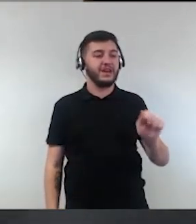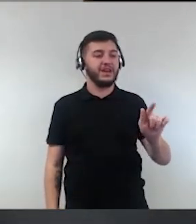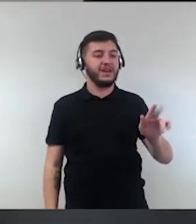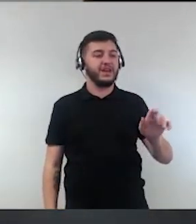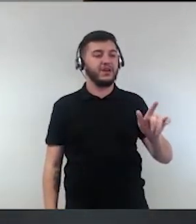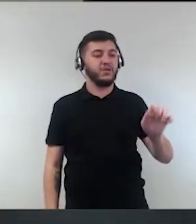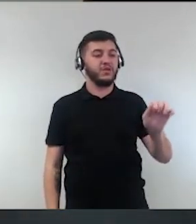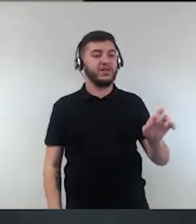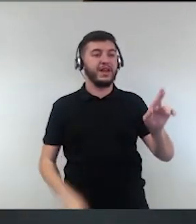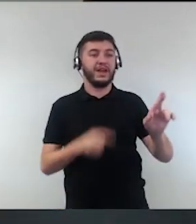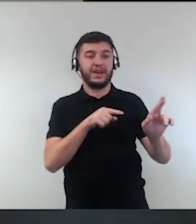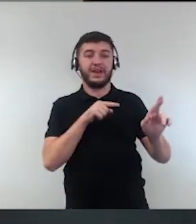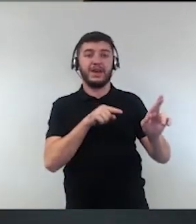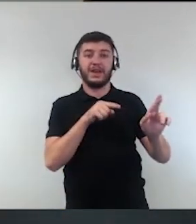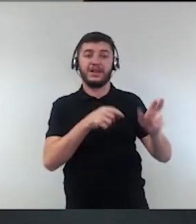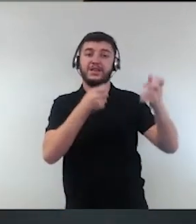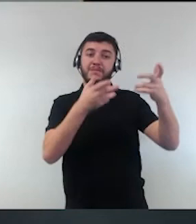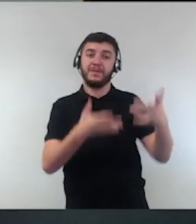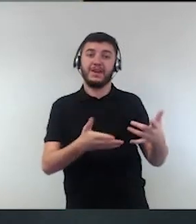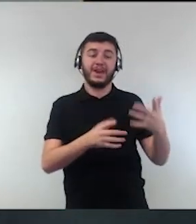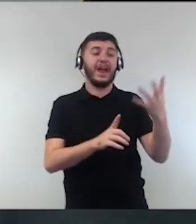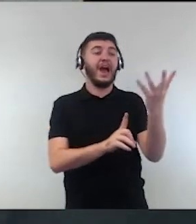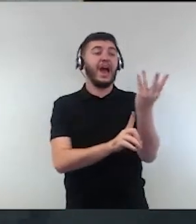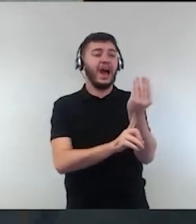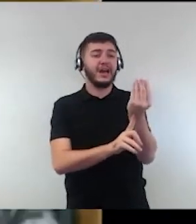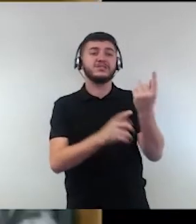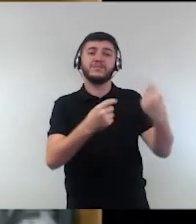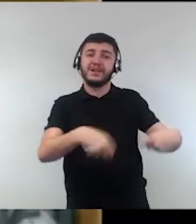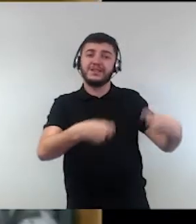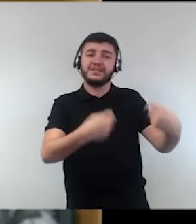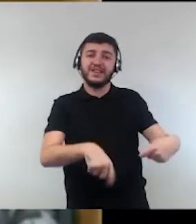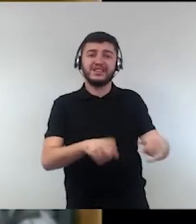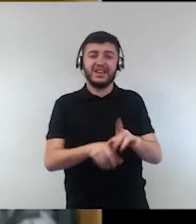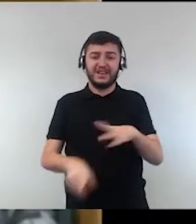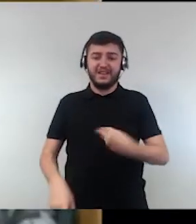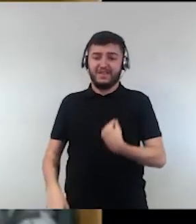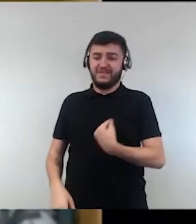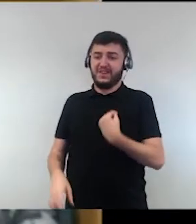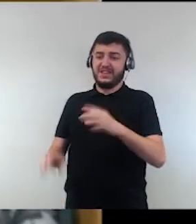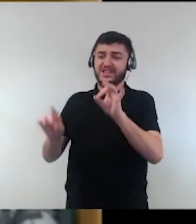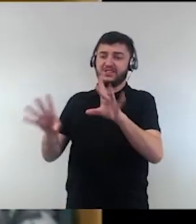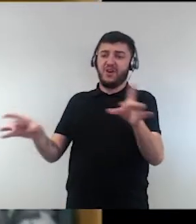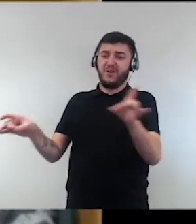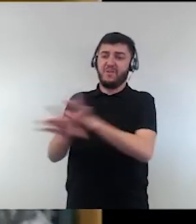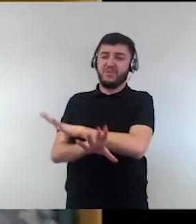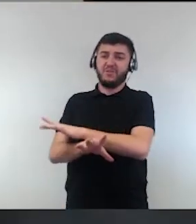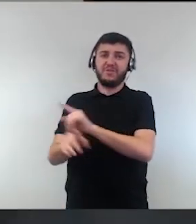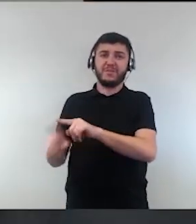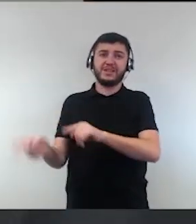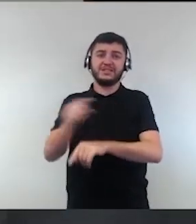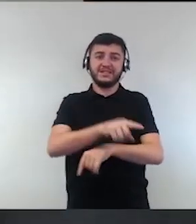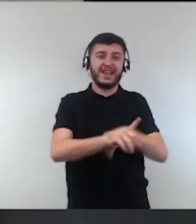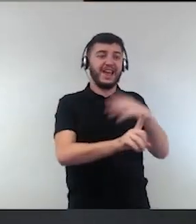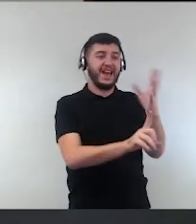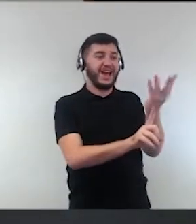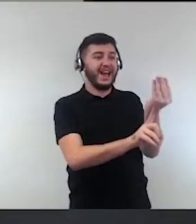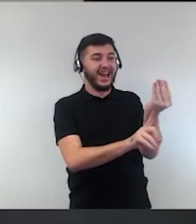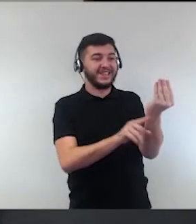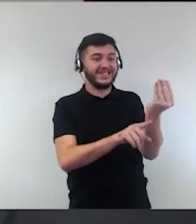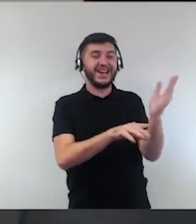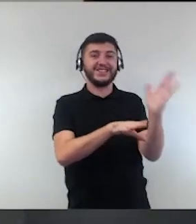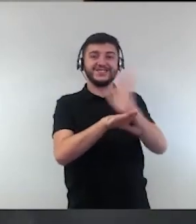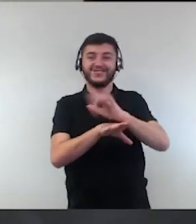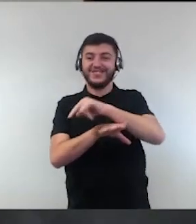não basta, né? Não é isso? É isso. Mas a vida, às vezes, surpreende a arte. Né?